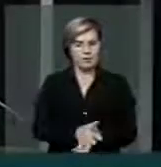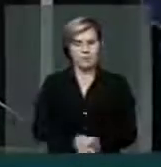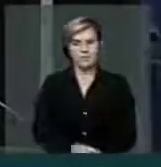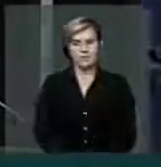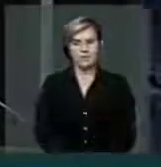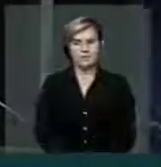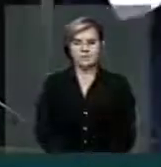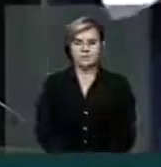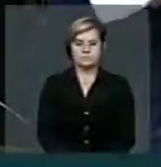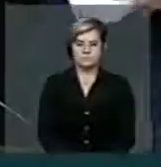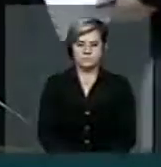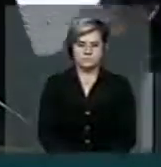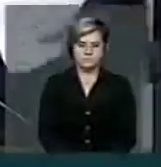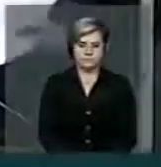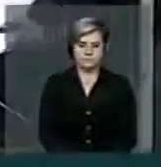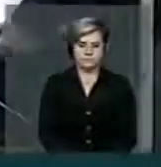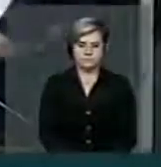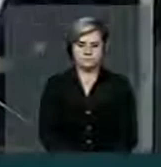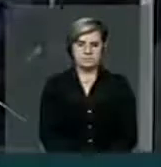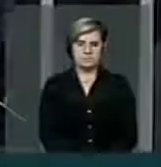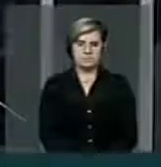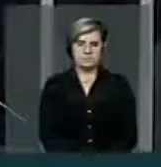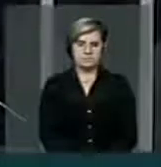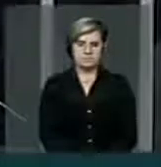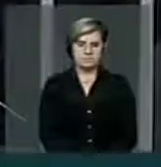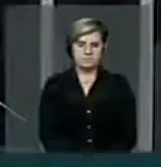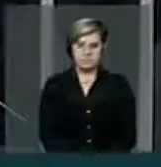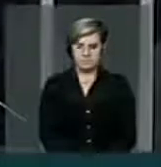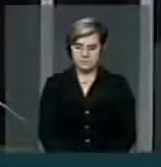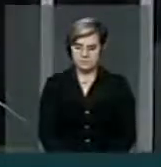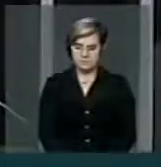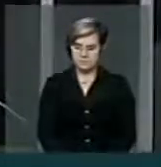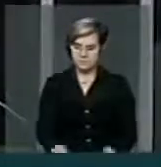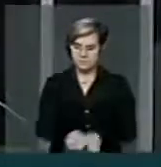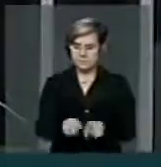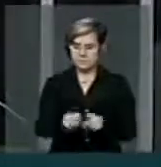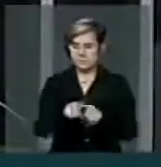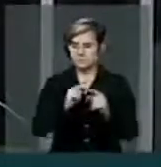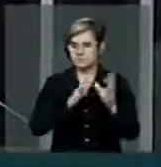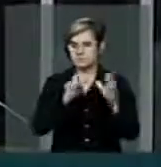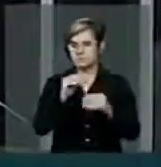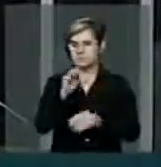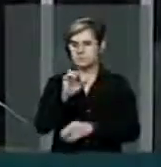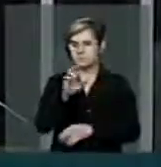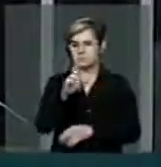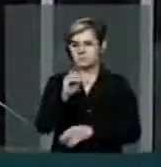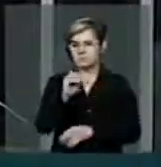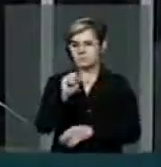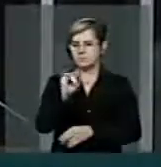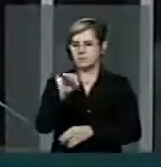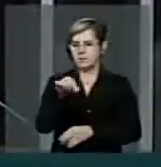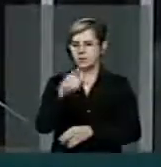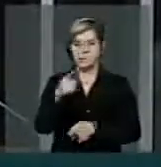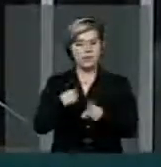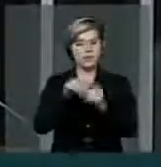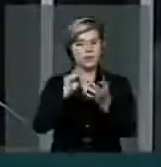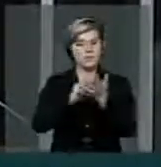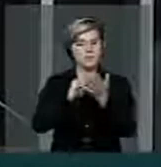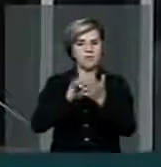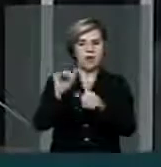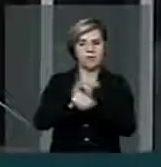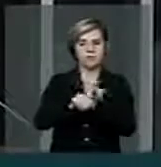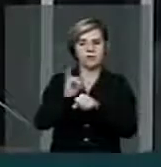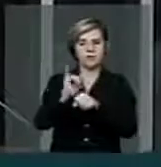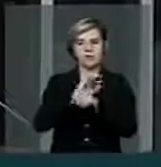Para concluir, senhor deputado Kleber Verde, alto índice de erosão ao longo dos municípios, a falta de estruturação e criação de